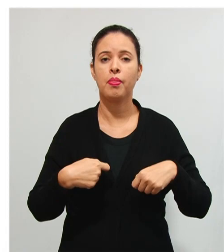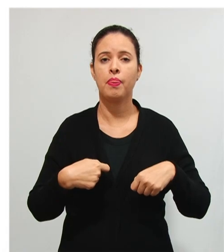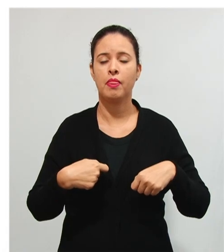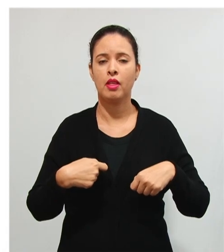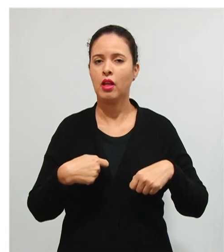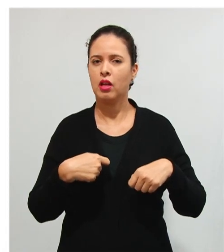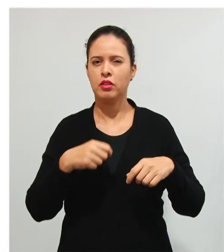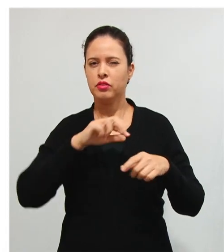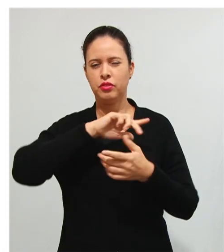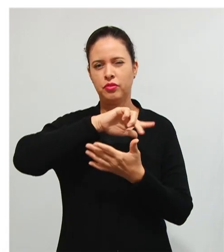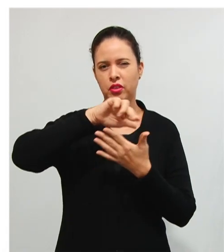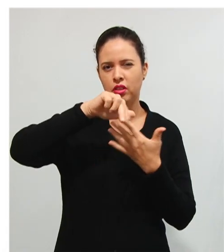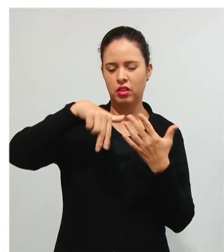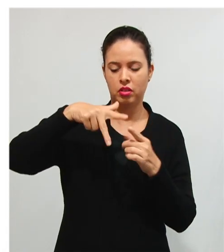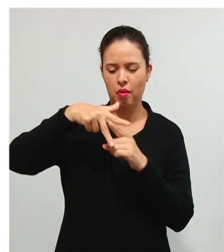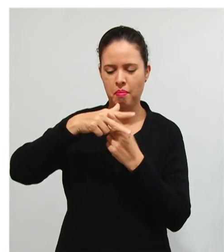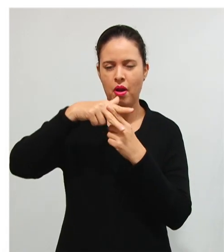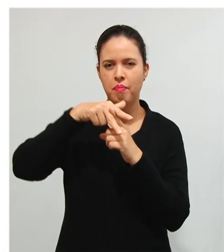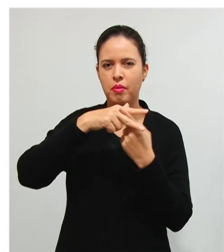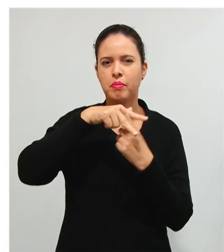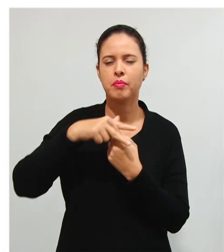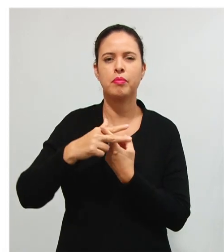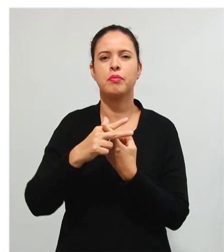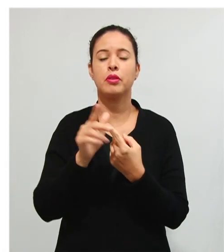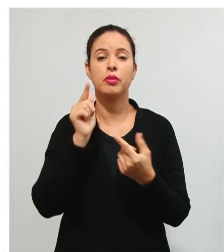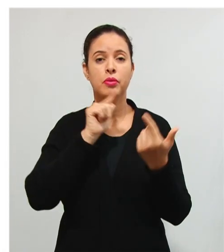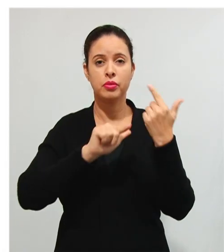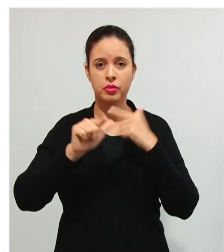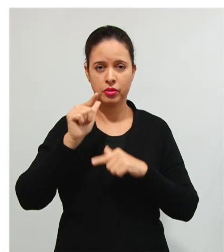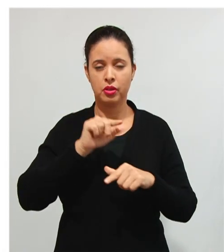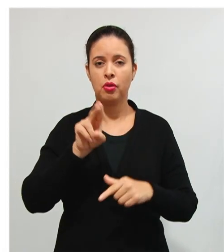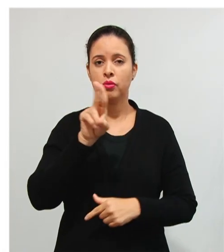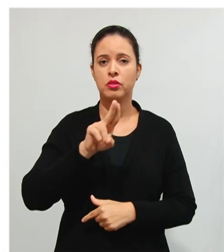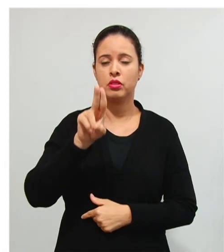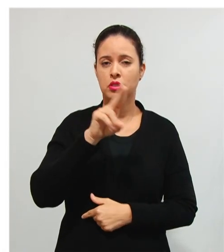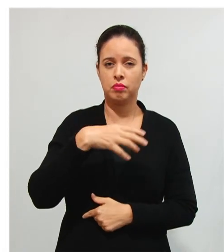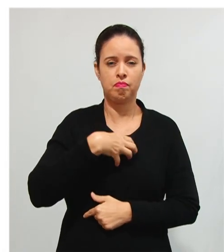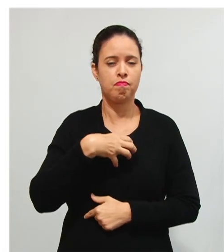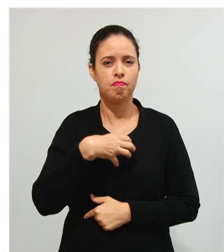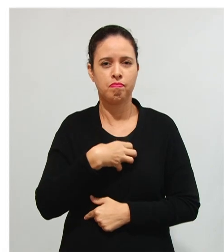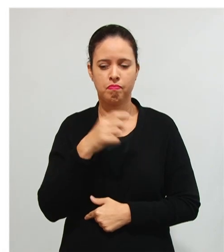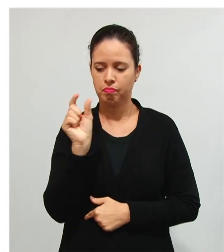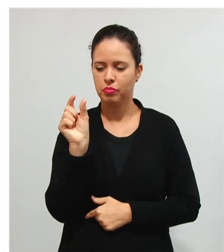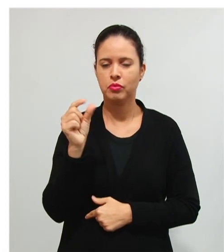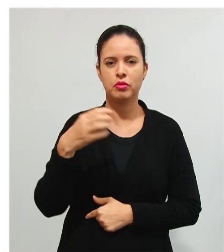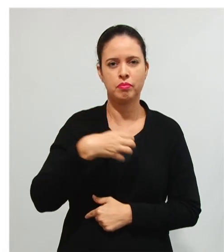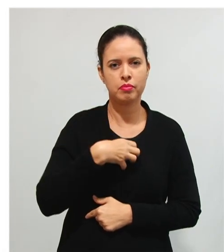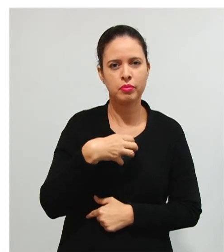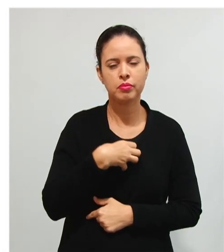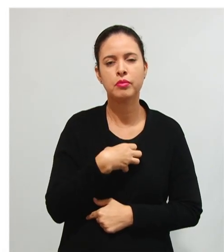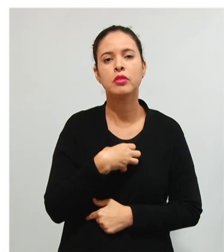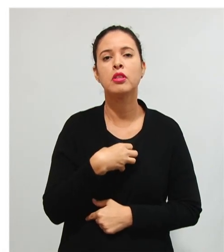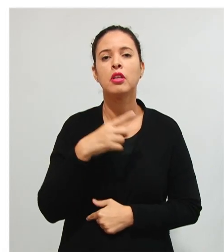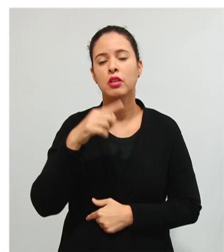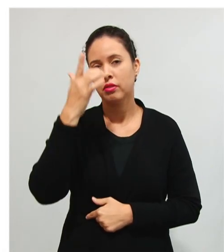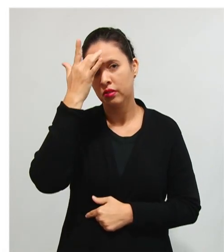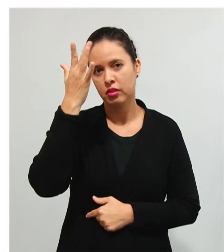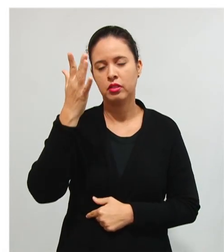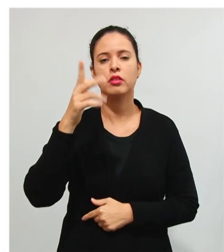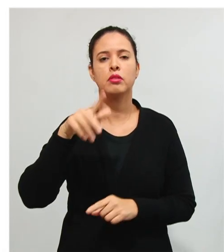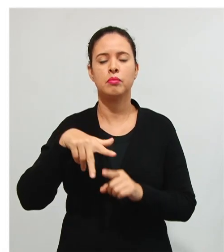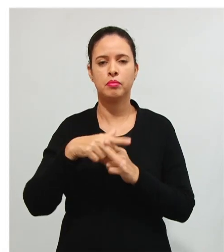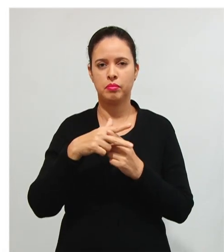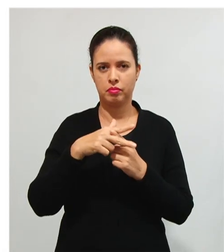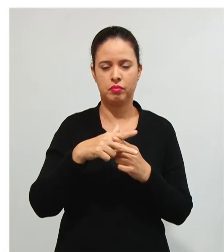conseguimos automatizar determinados processos com sensores. E aí é um pouco mais fácil a programação. Obviamente